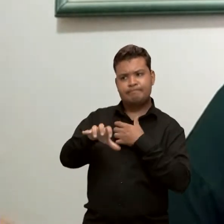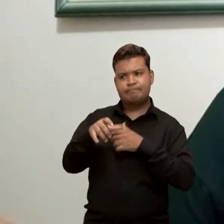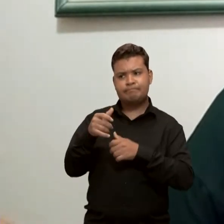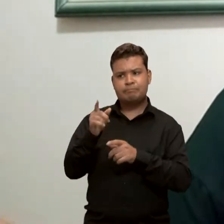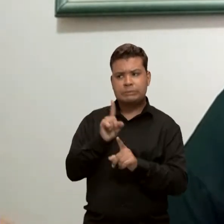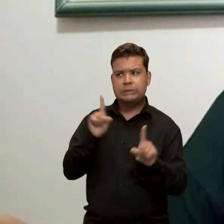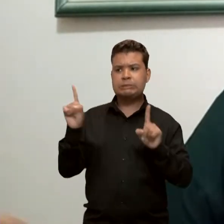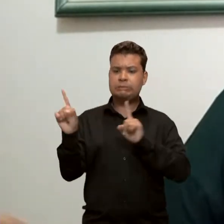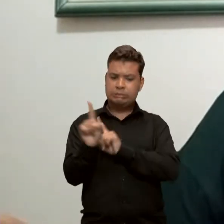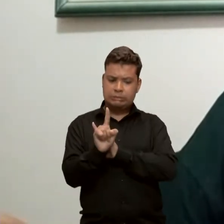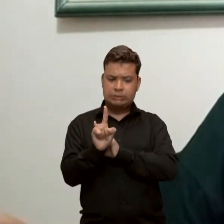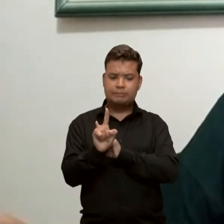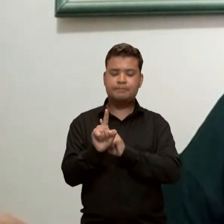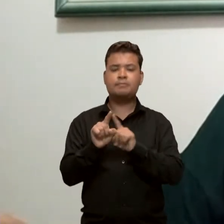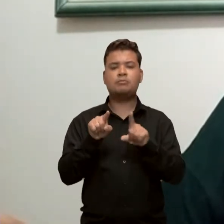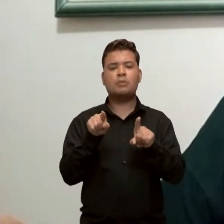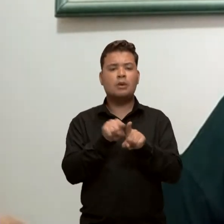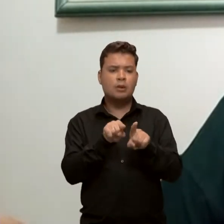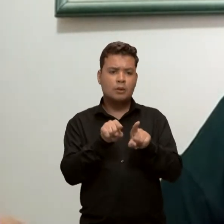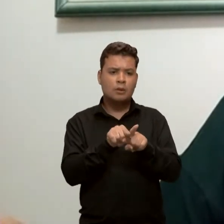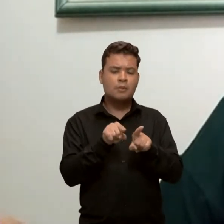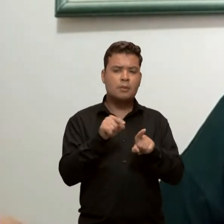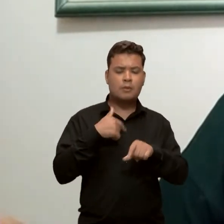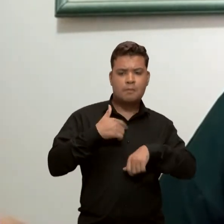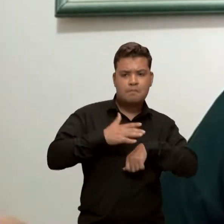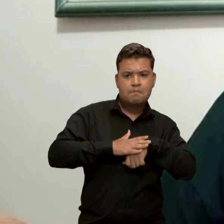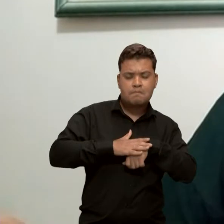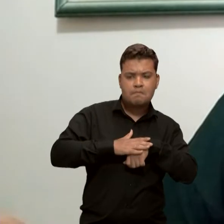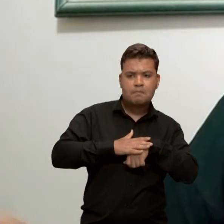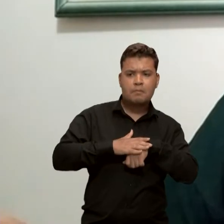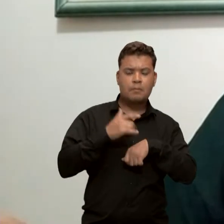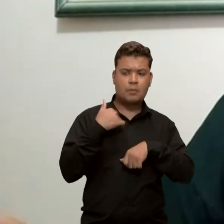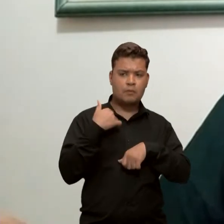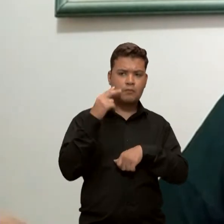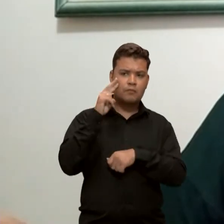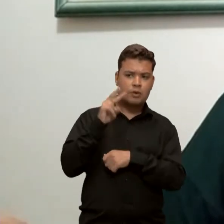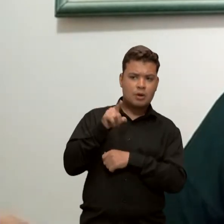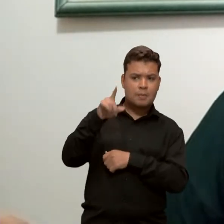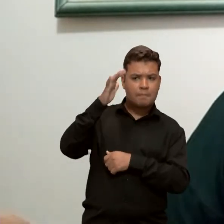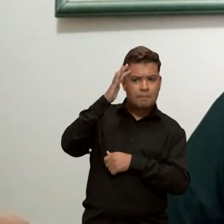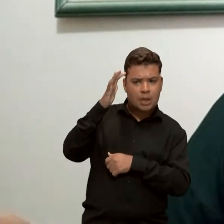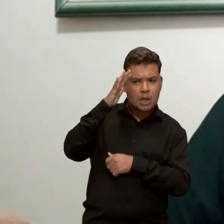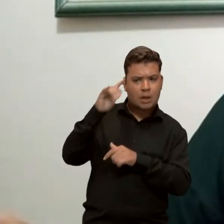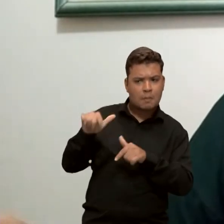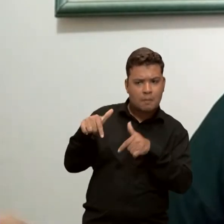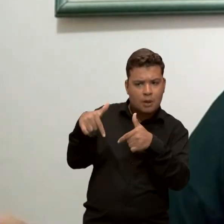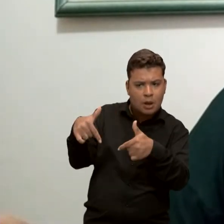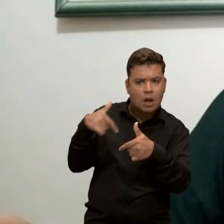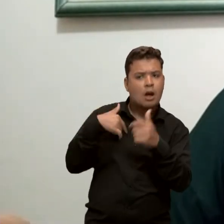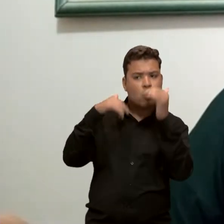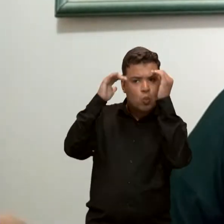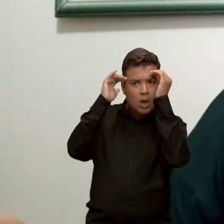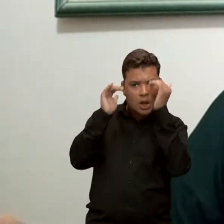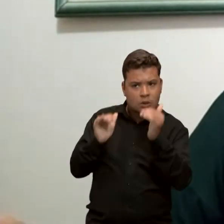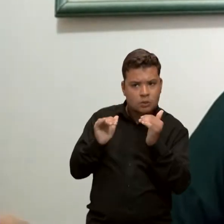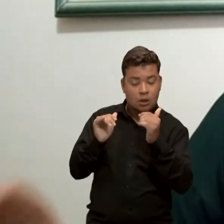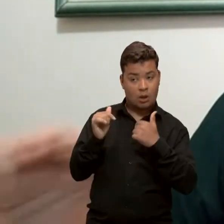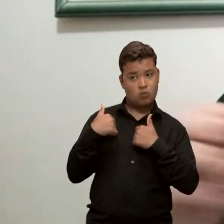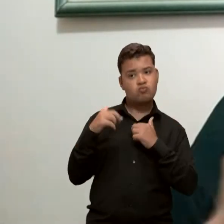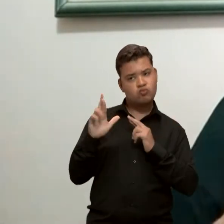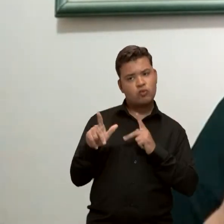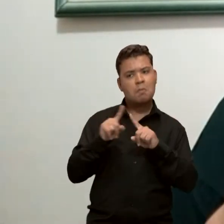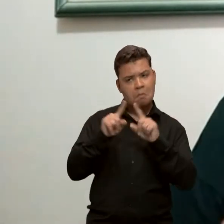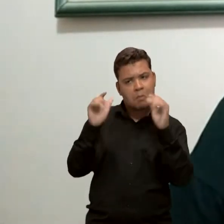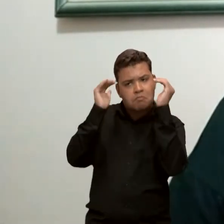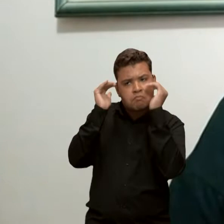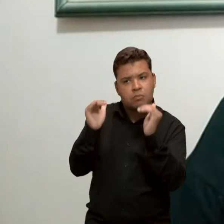jeito diferente de pensar e agir do outro, que não tem necessariamente que ser igual ao seu. Então, para isso, são